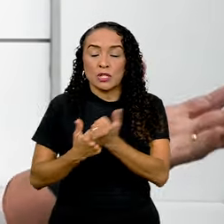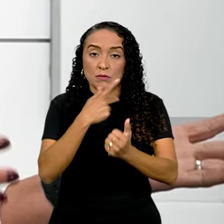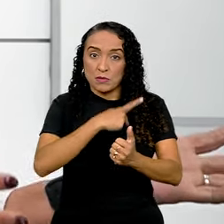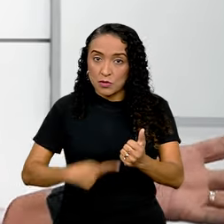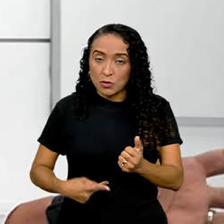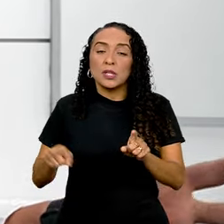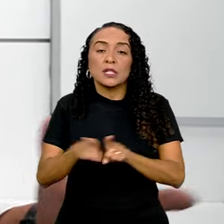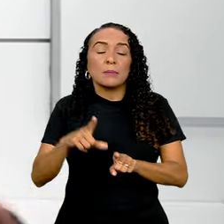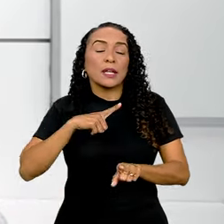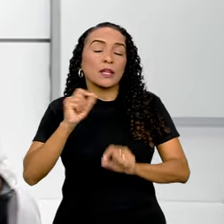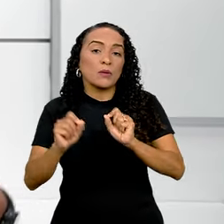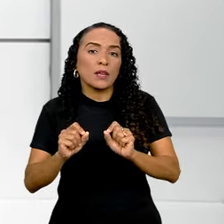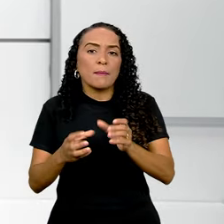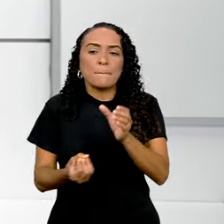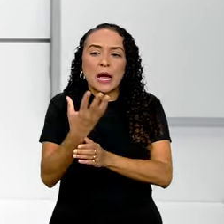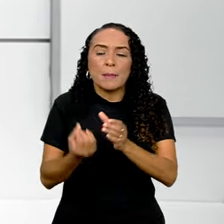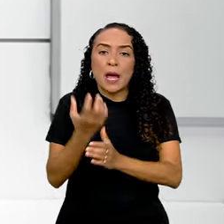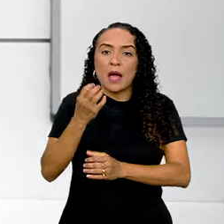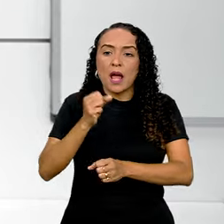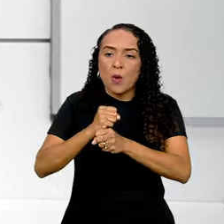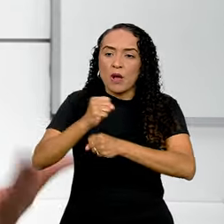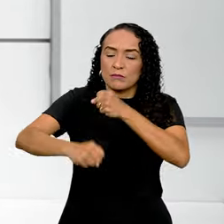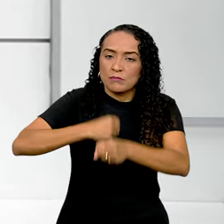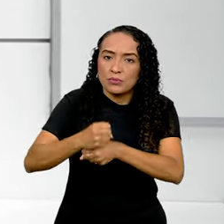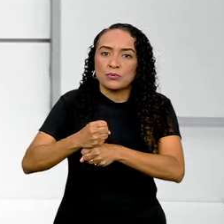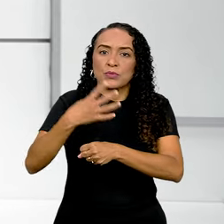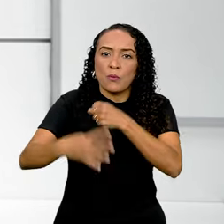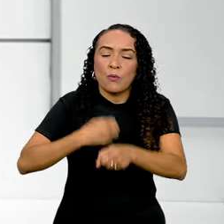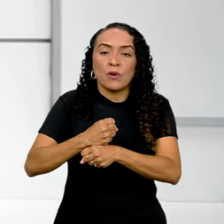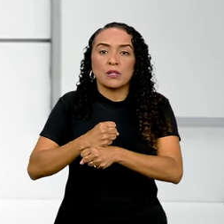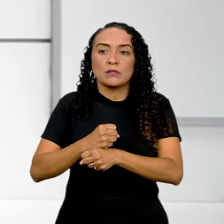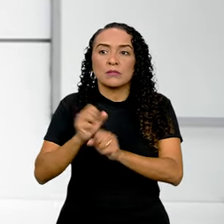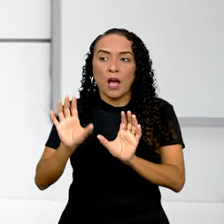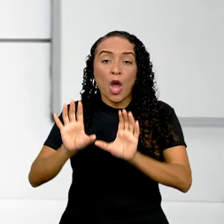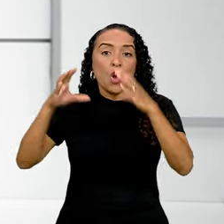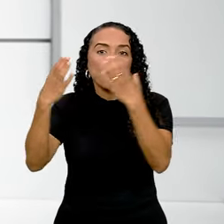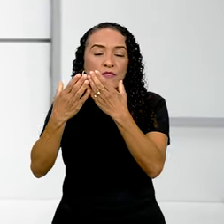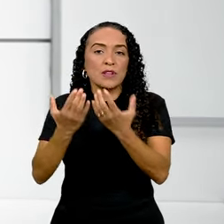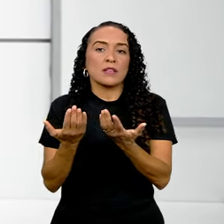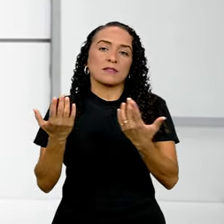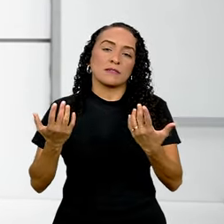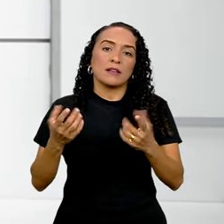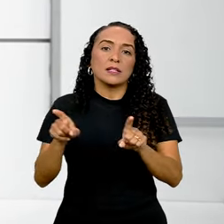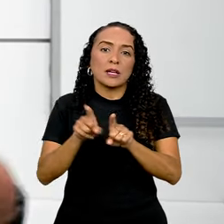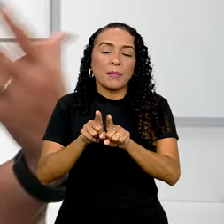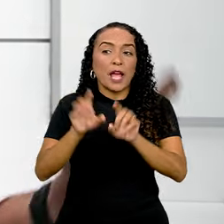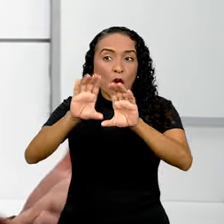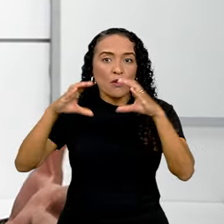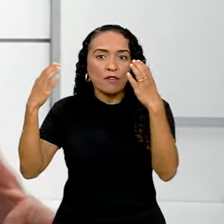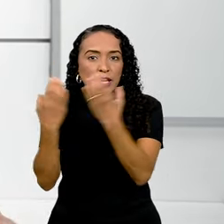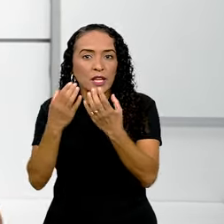assessora o presidente da república e a gente tem realiza a cada 4ro anos conferências de segurança alimentar e nutricional além dos do